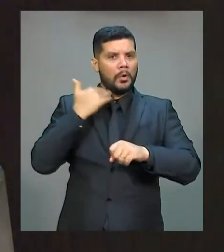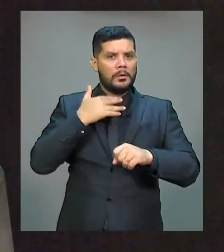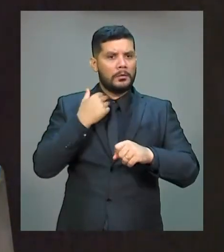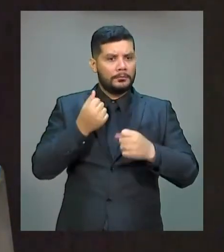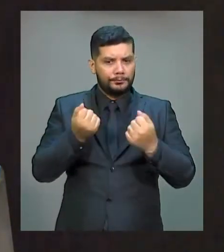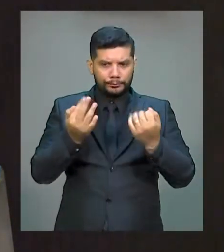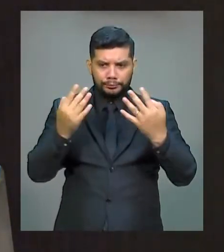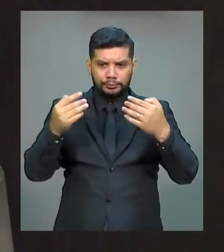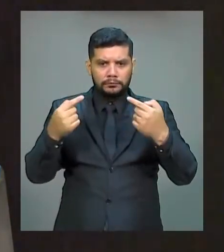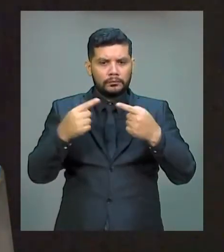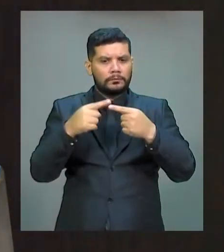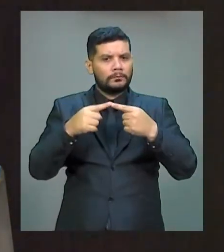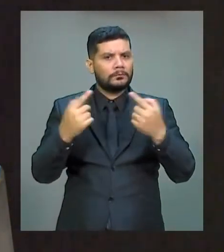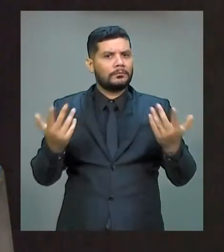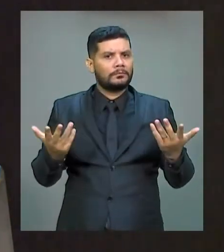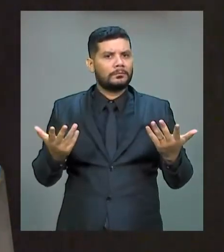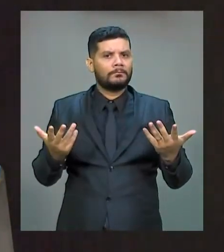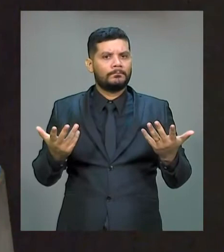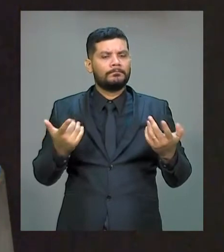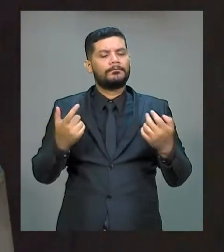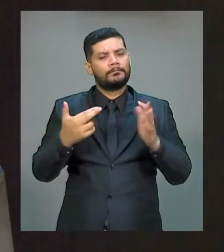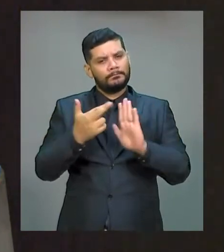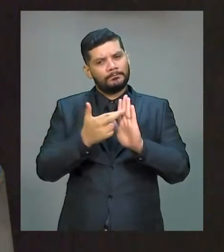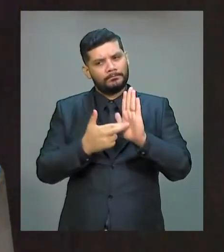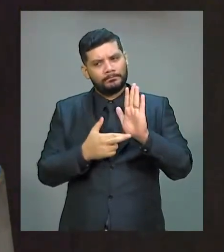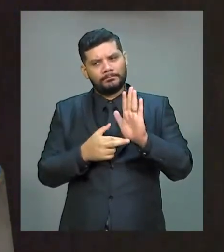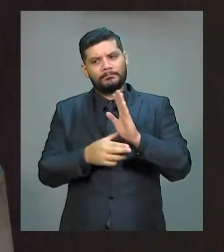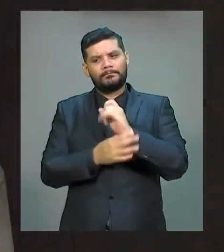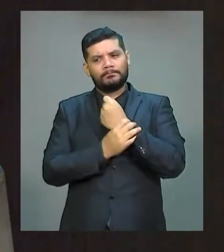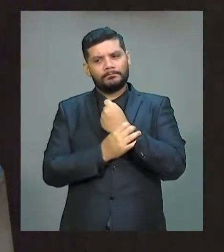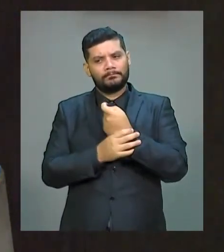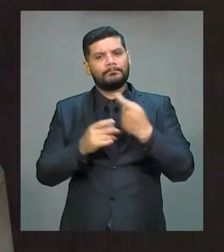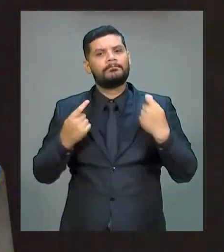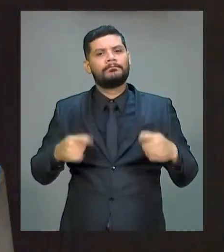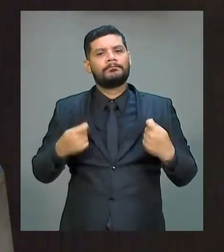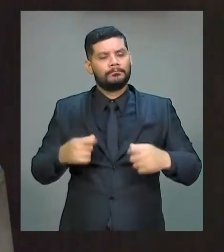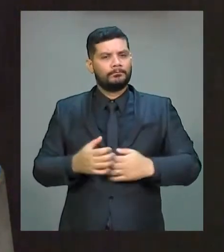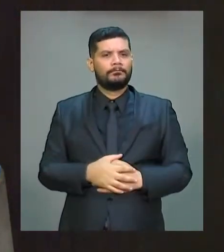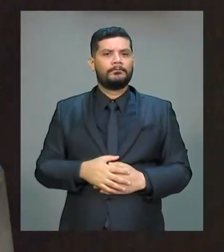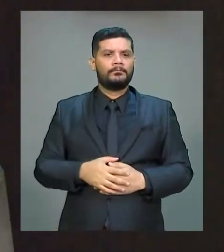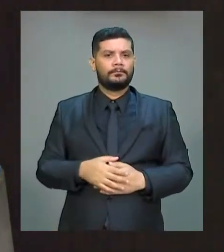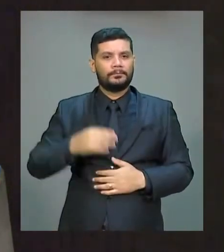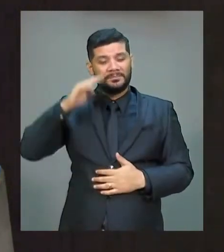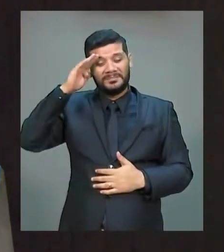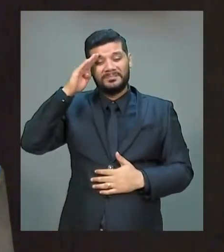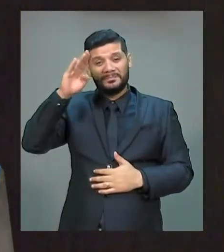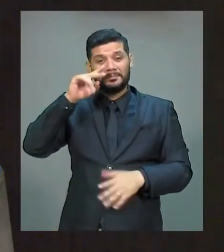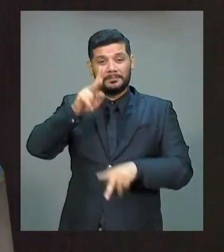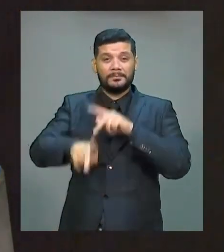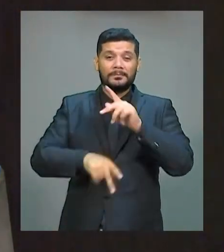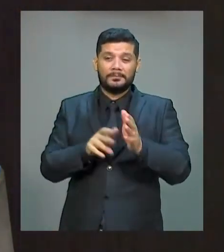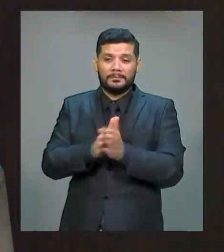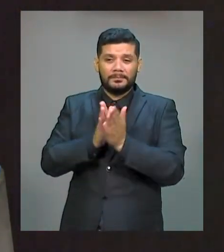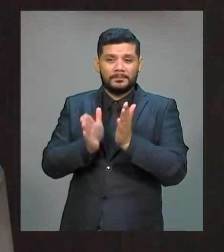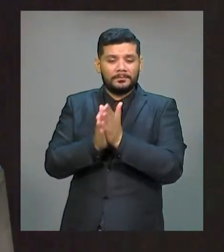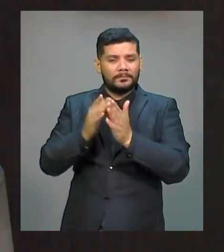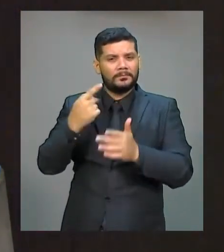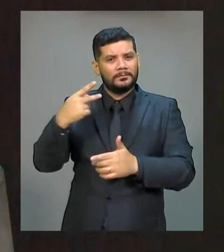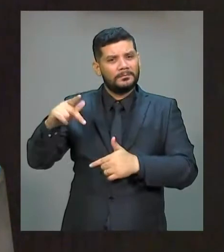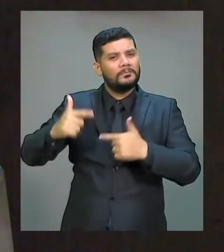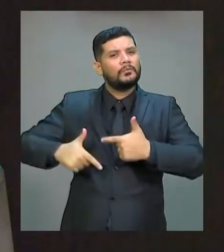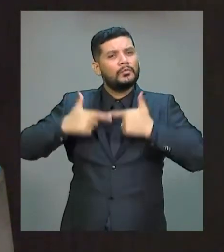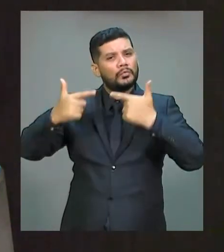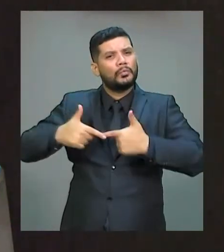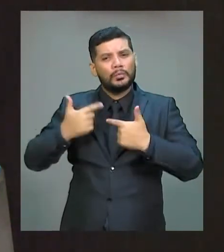cuidados sanitários e fazer com que a população, sobretudo a mais pobre, em razão da luta para